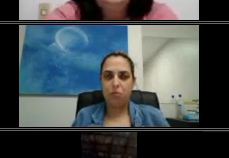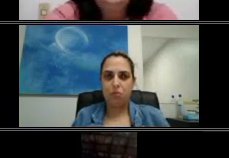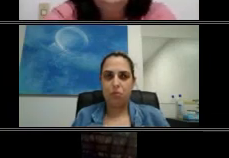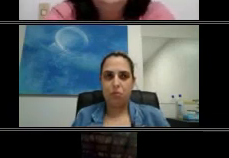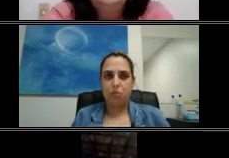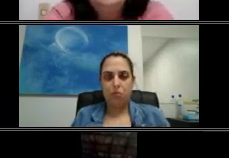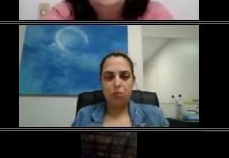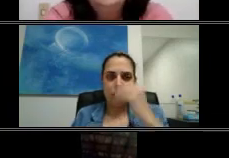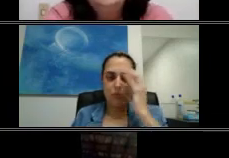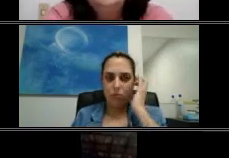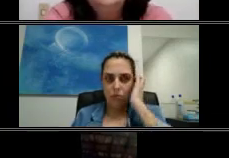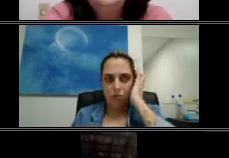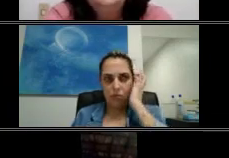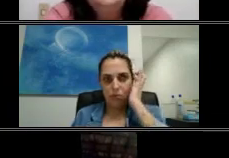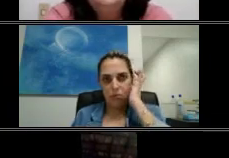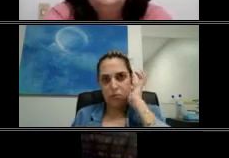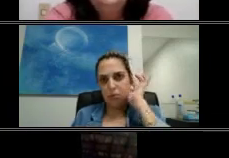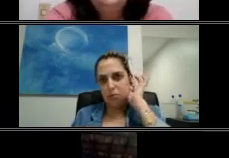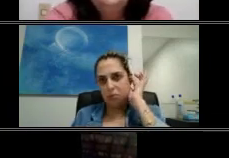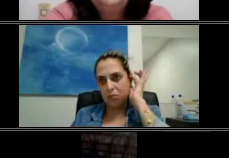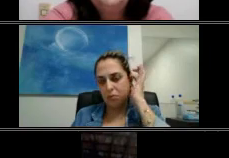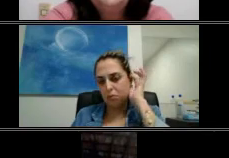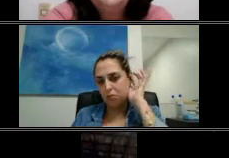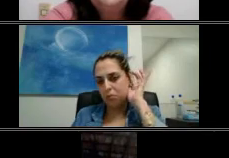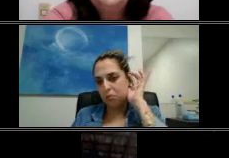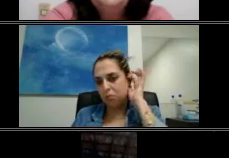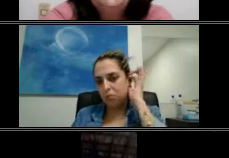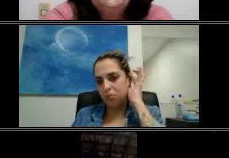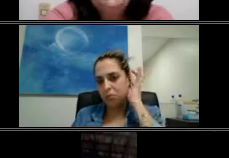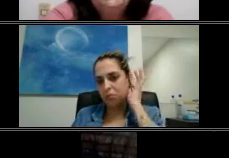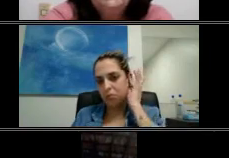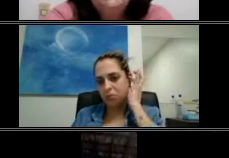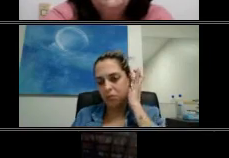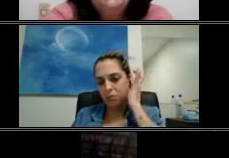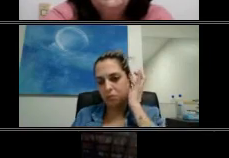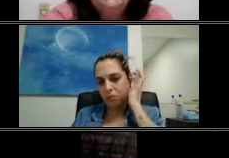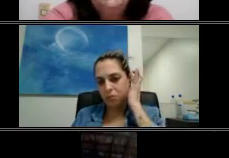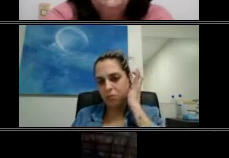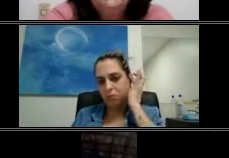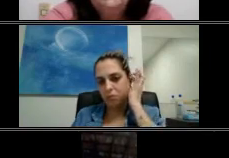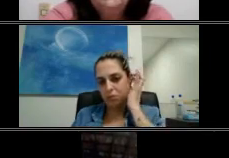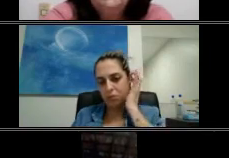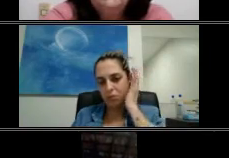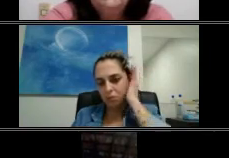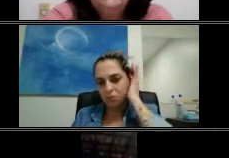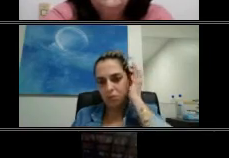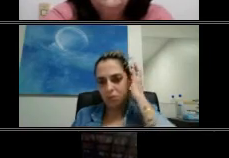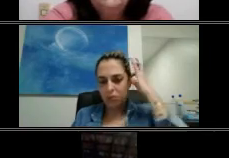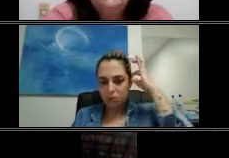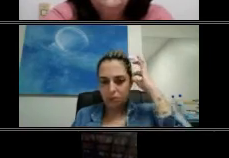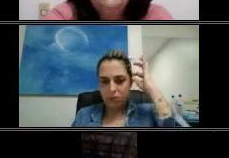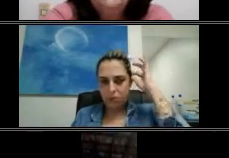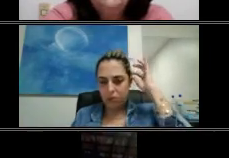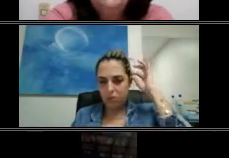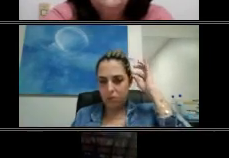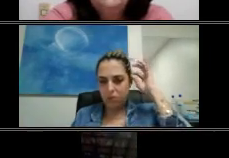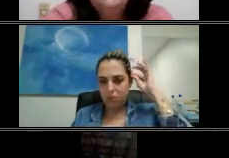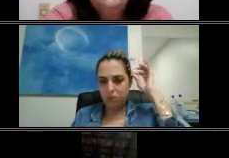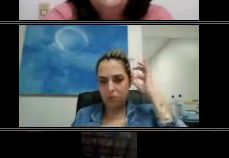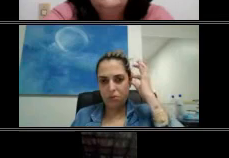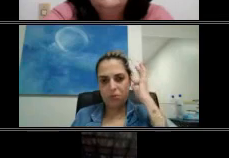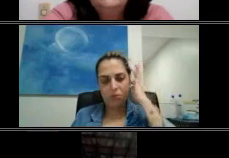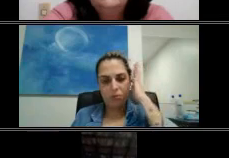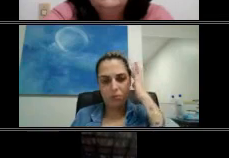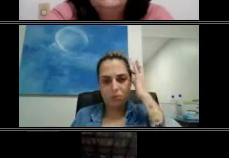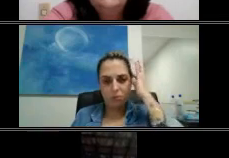sancionado pelo presidente no final do ano passado, e um projeto uma lei agora